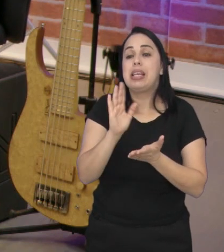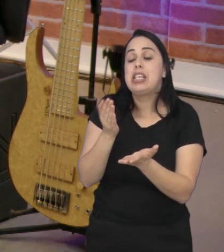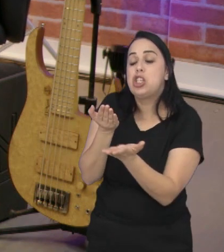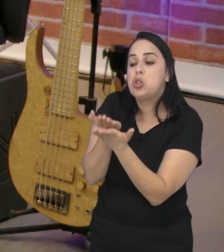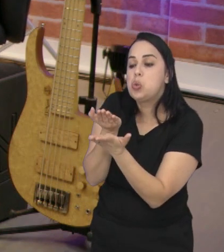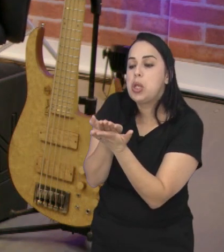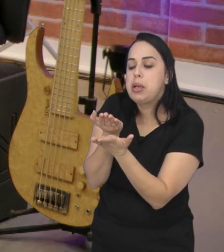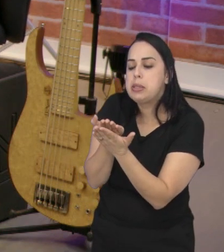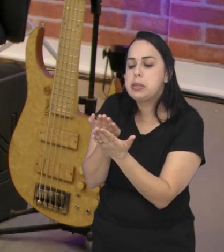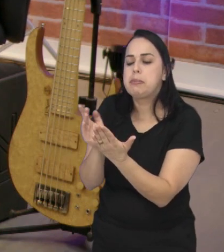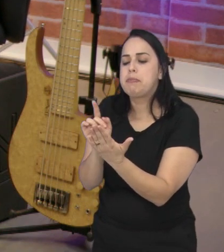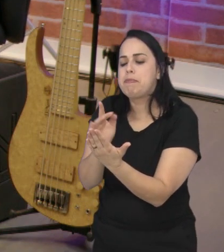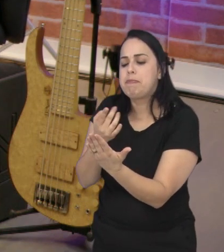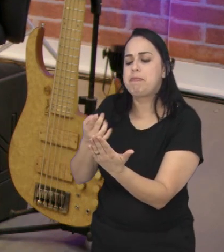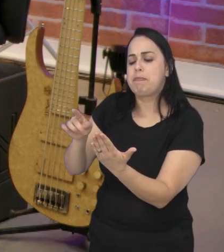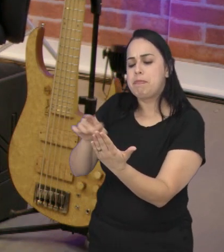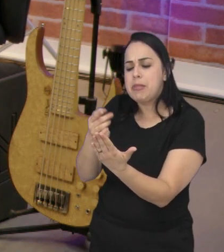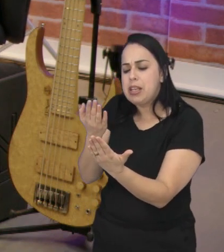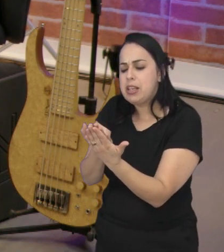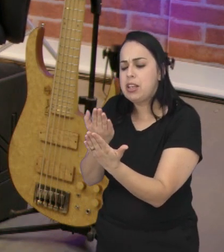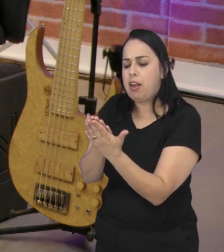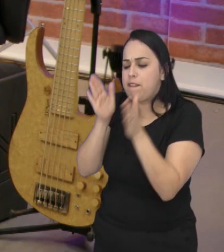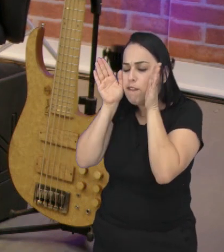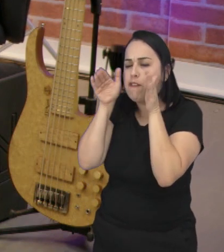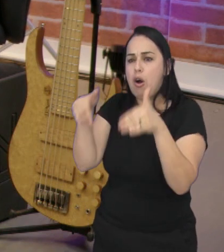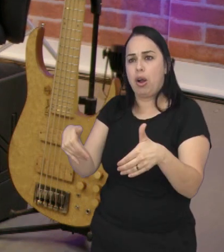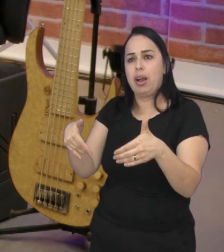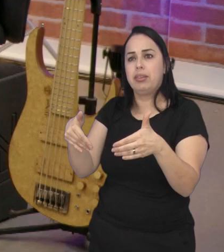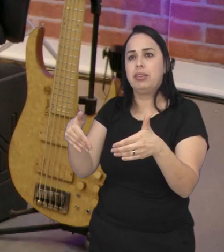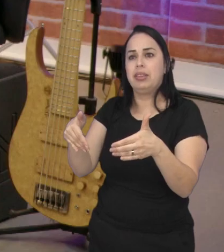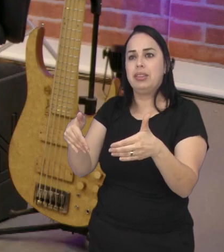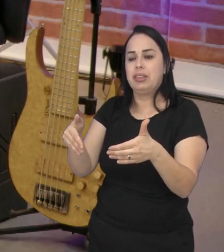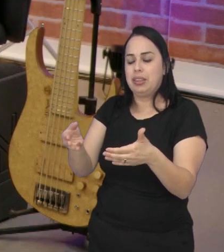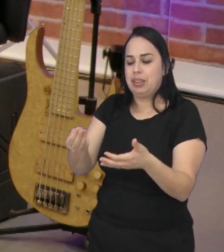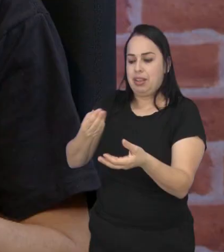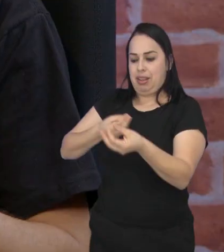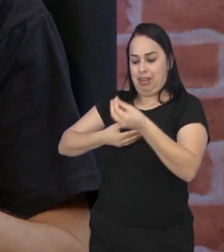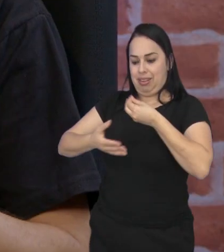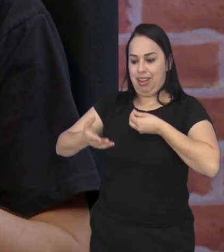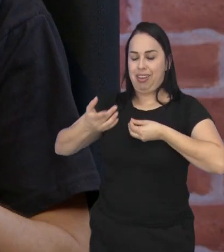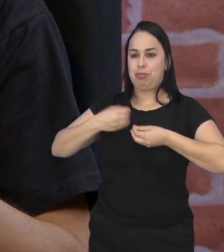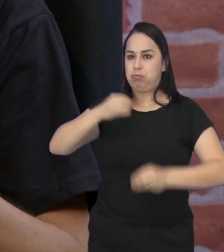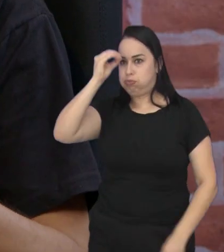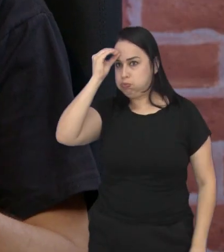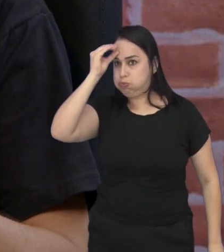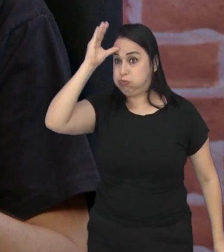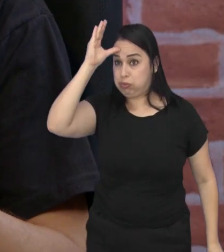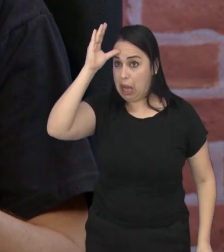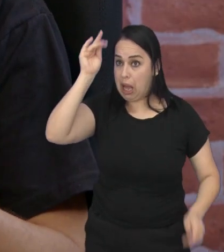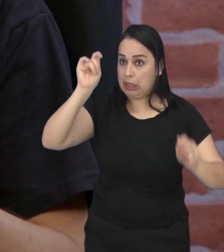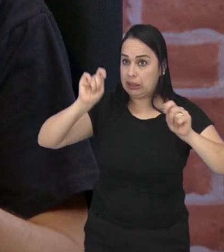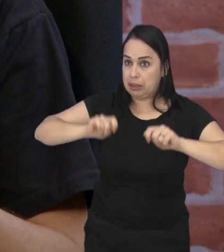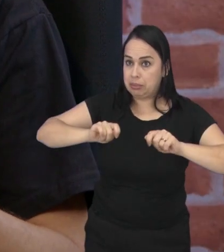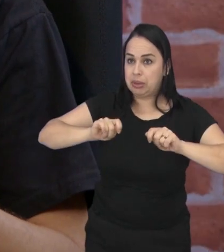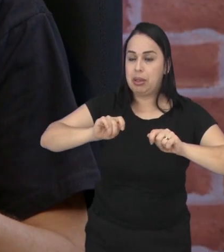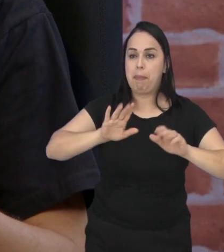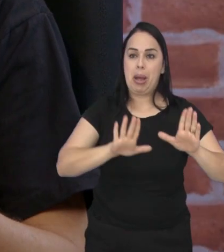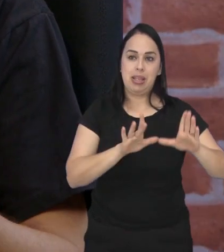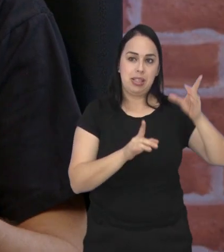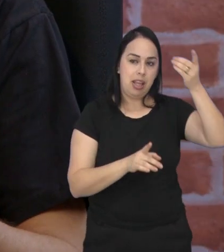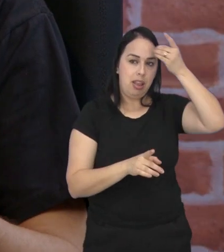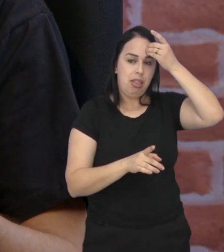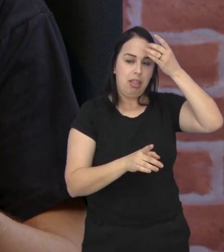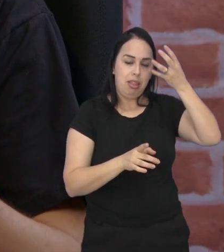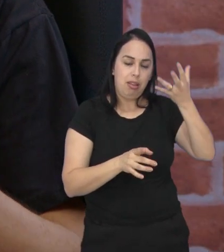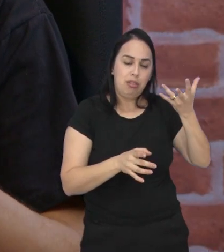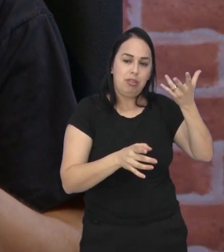você começa a estudar, você começa a se concentrar naquilo e aí aquilo começa a dar fruto. Agora, quando você